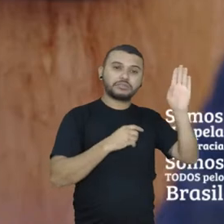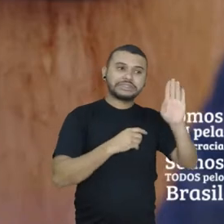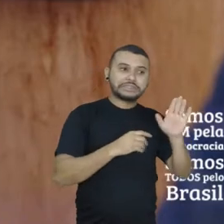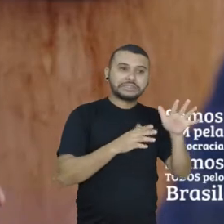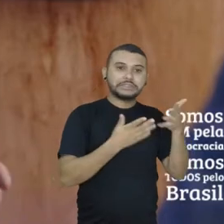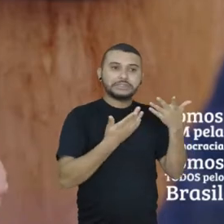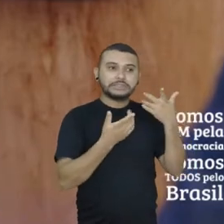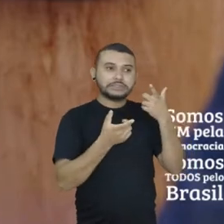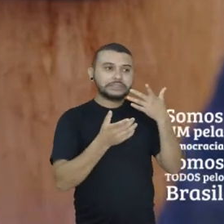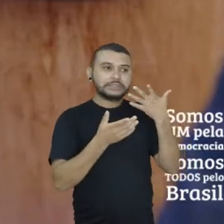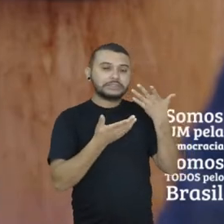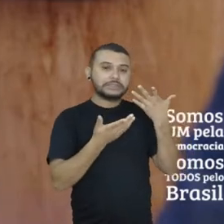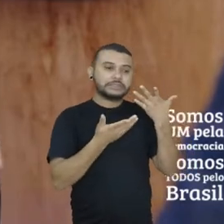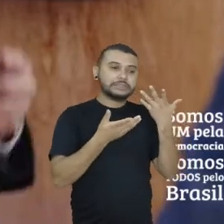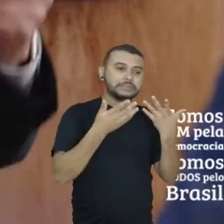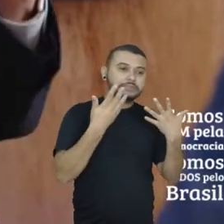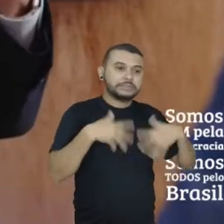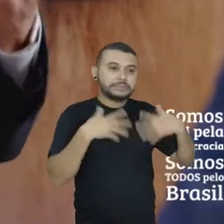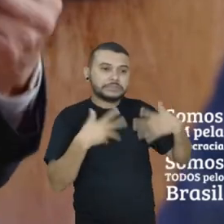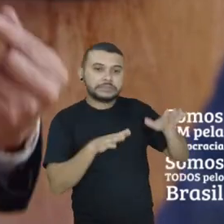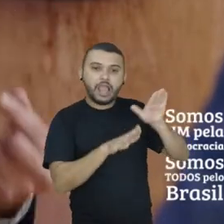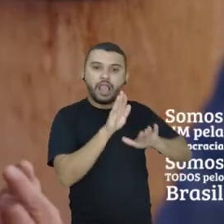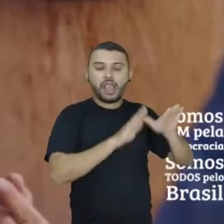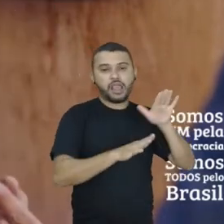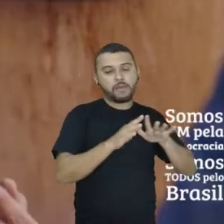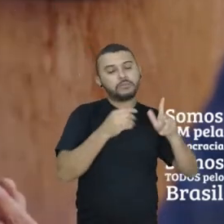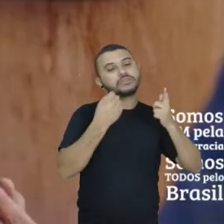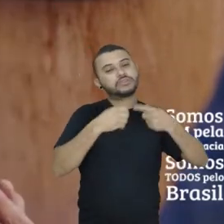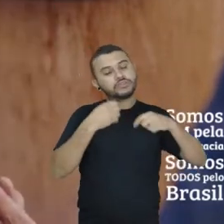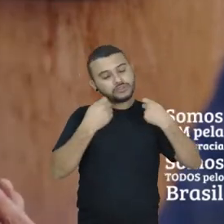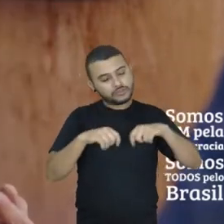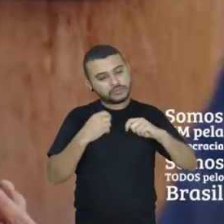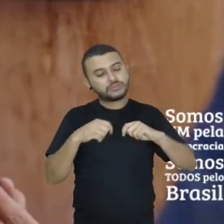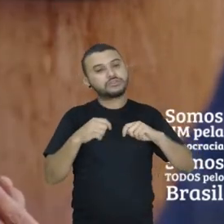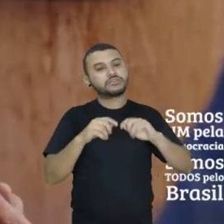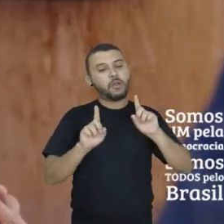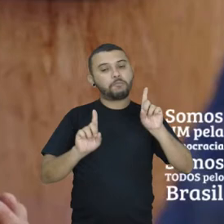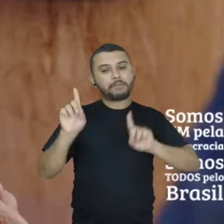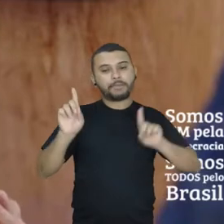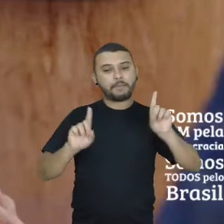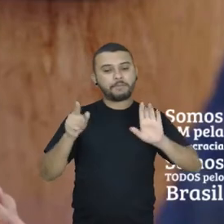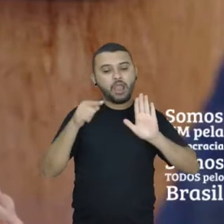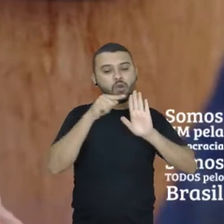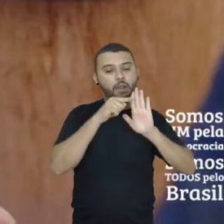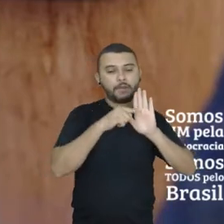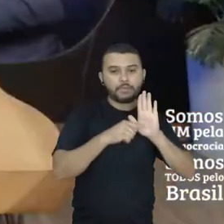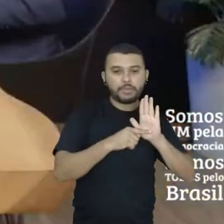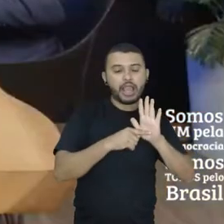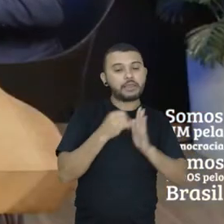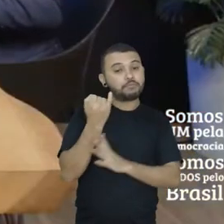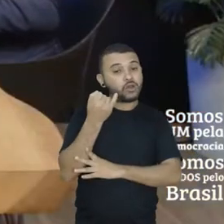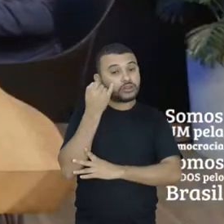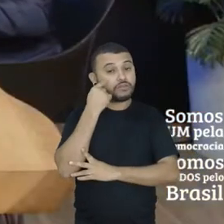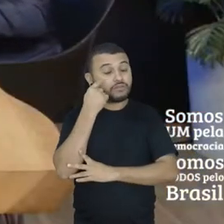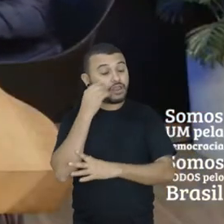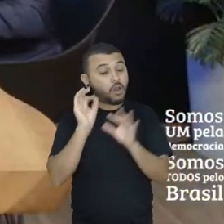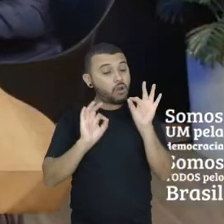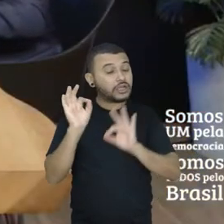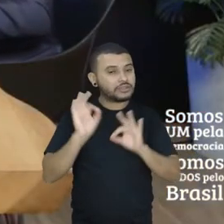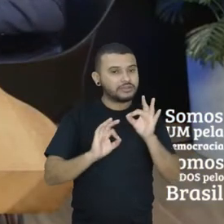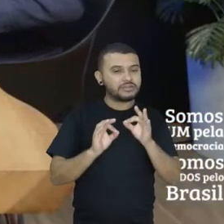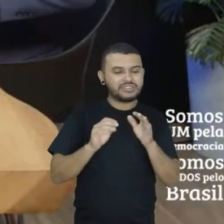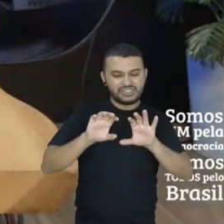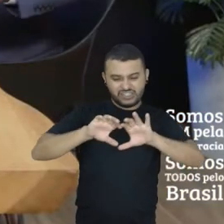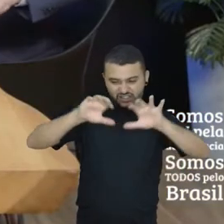cuidado. Então, eu diria que essa agenda de competitividade ela é importante. Às vezes, querem